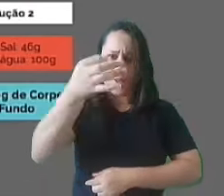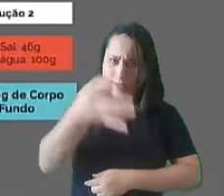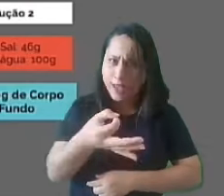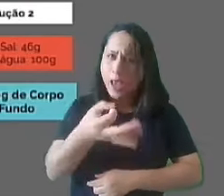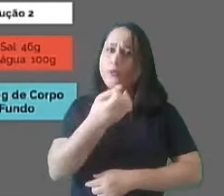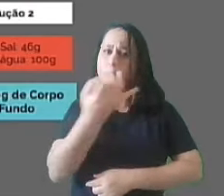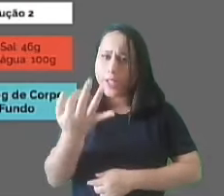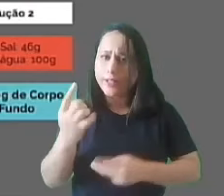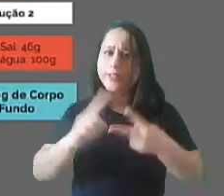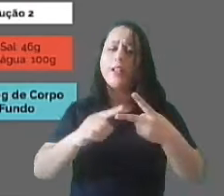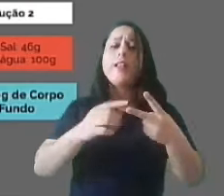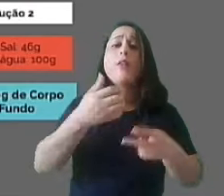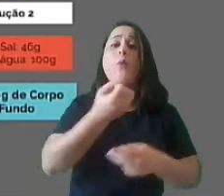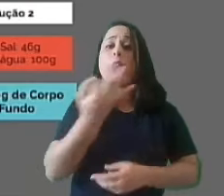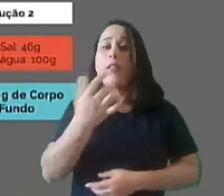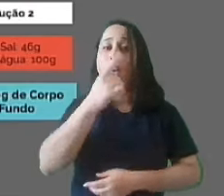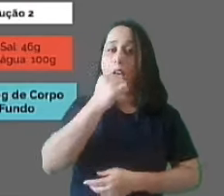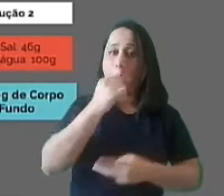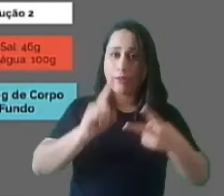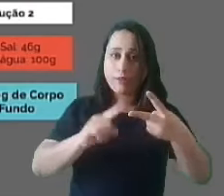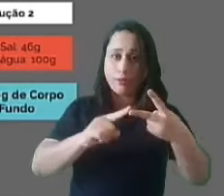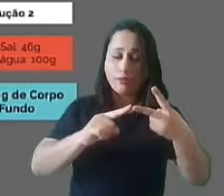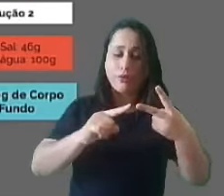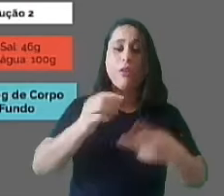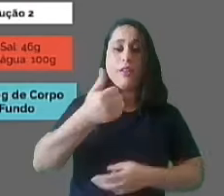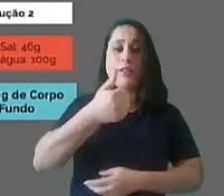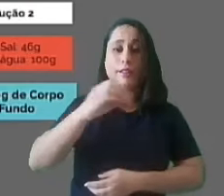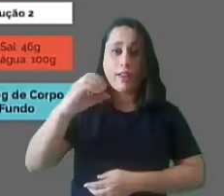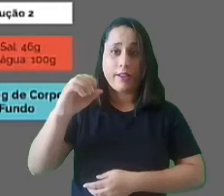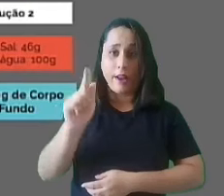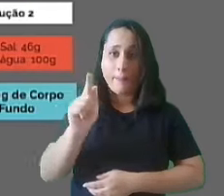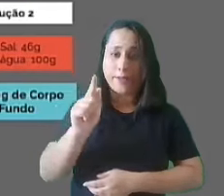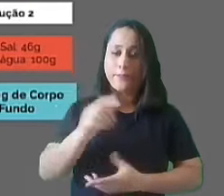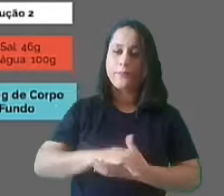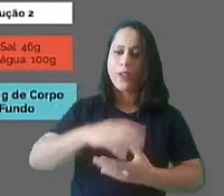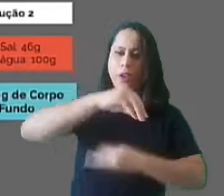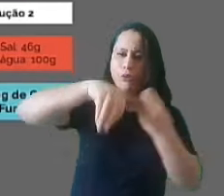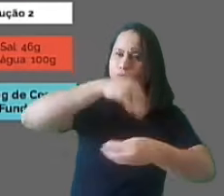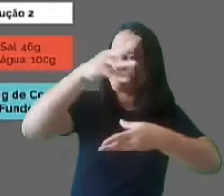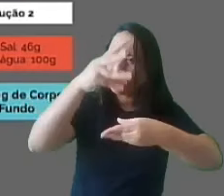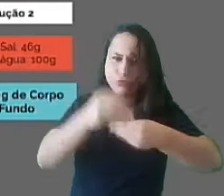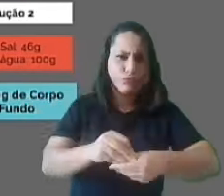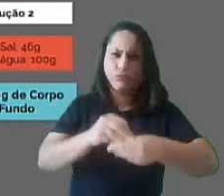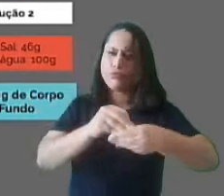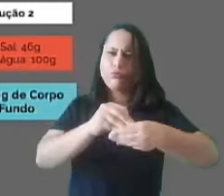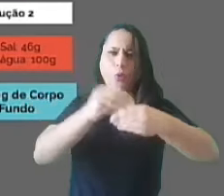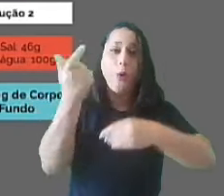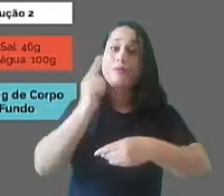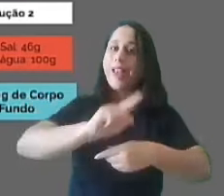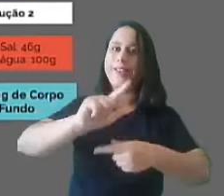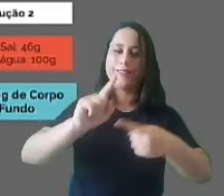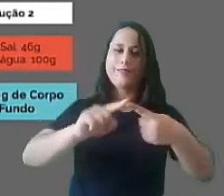tem dissolvido os 36 gramas de sal em 100 gramas de água. Nesse caso, o soluto